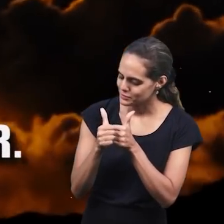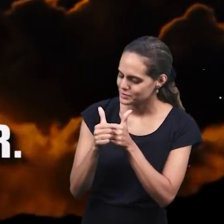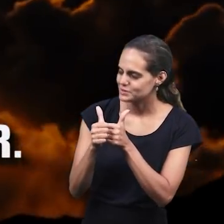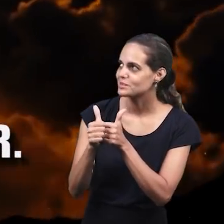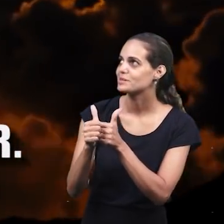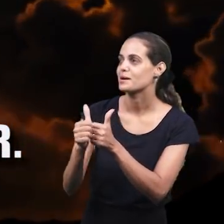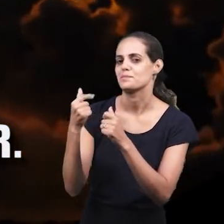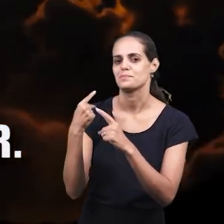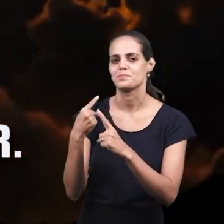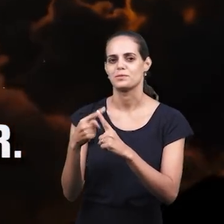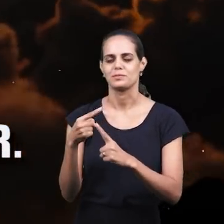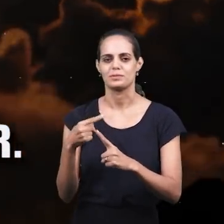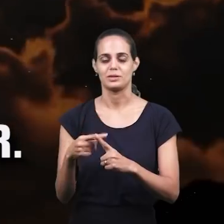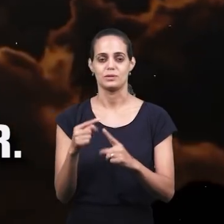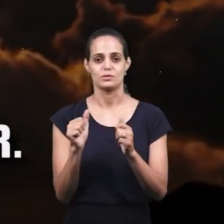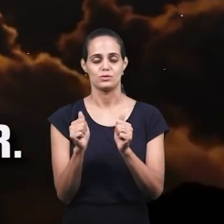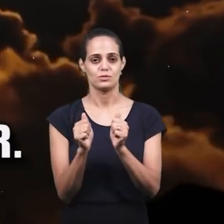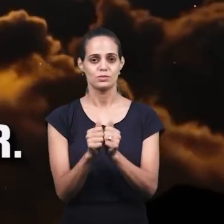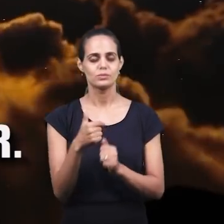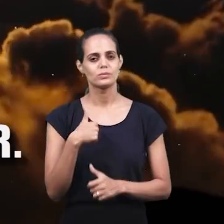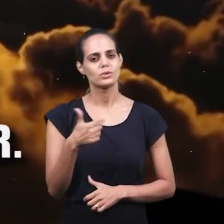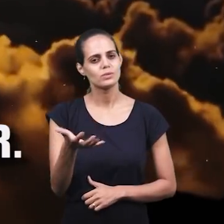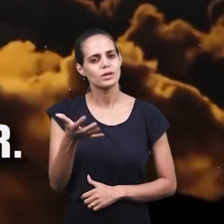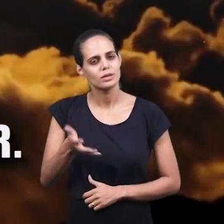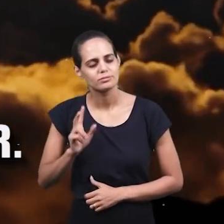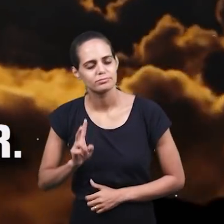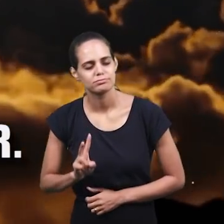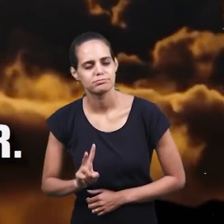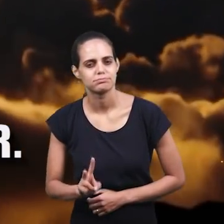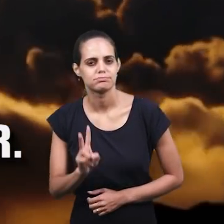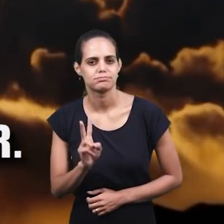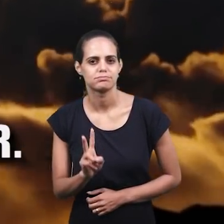a ti sempre quero